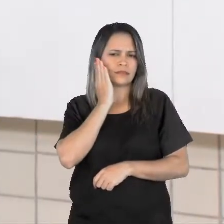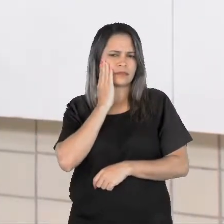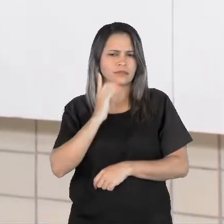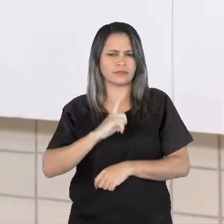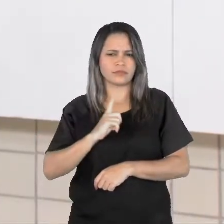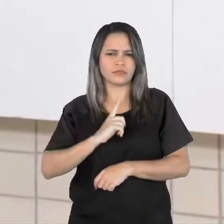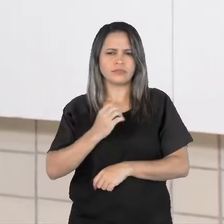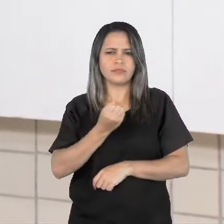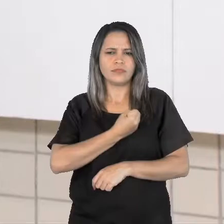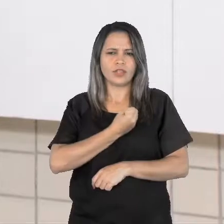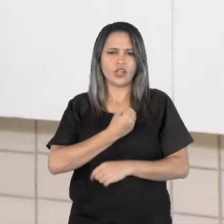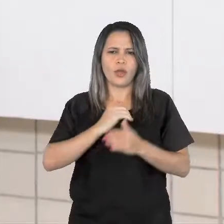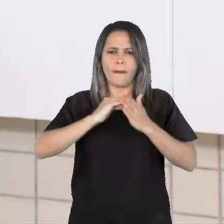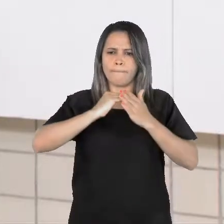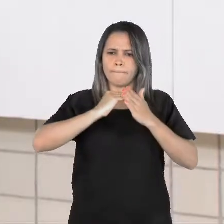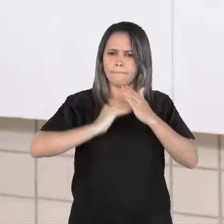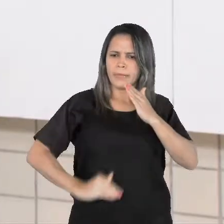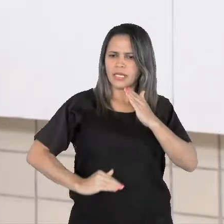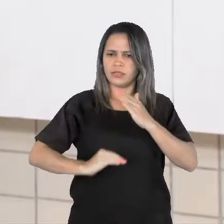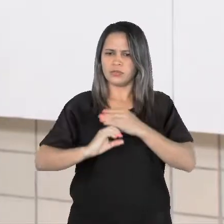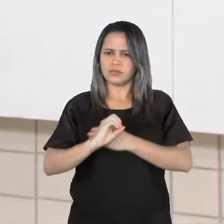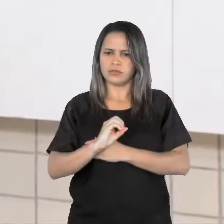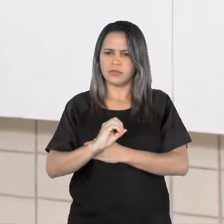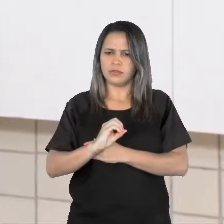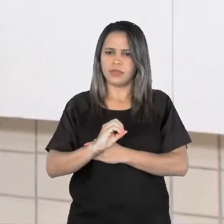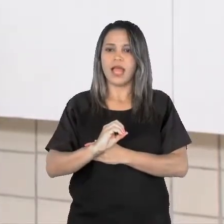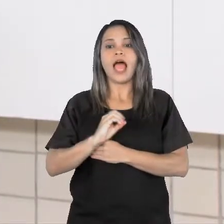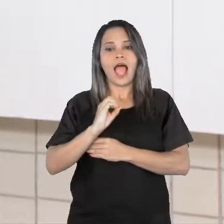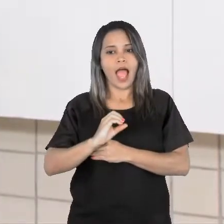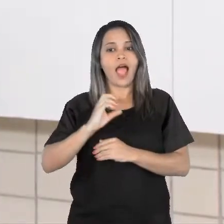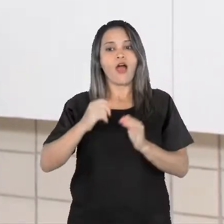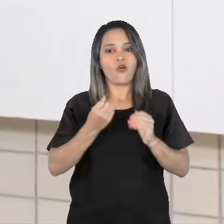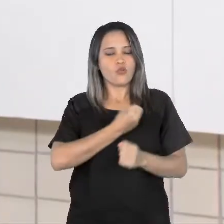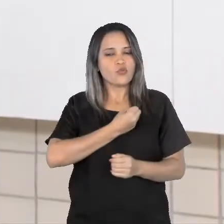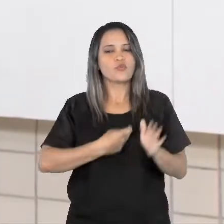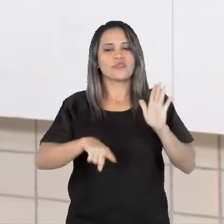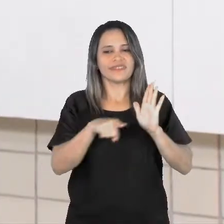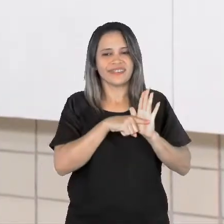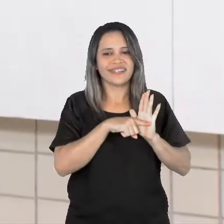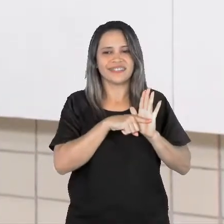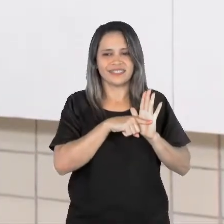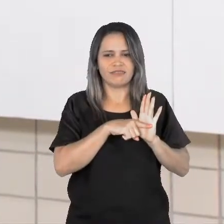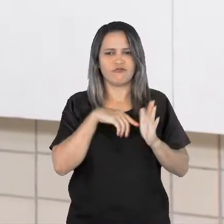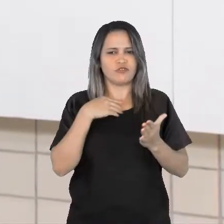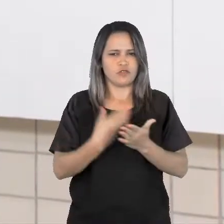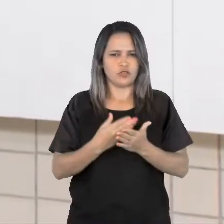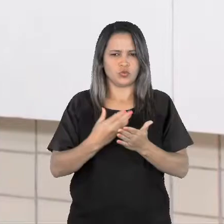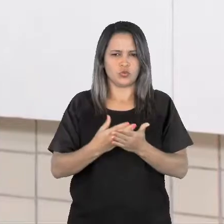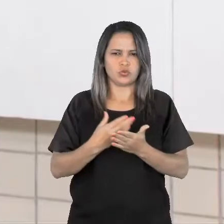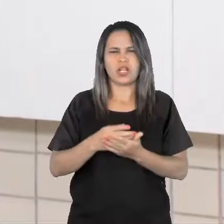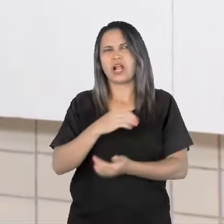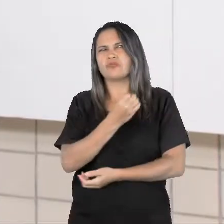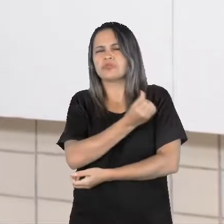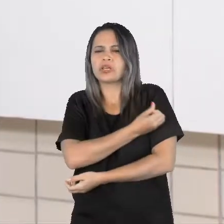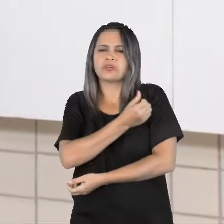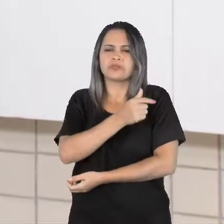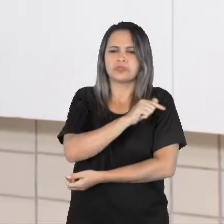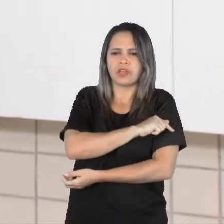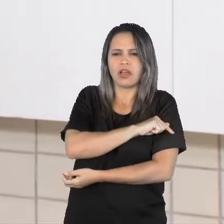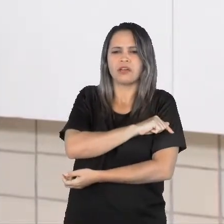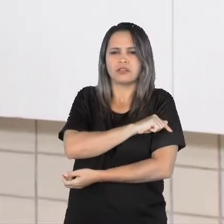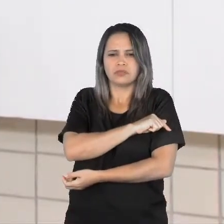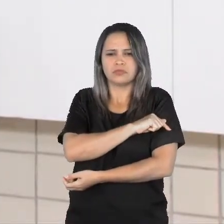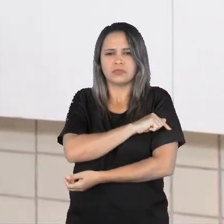números menores que 0? São os números negativos. Você vai estudar isso aí lá no 6º, 7º ano